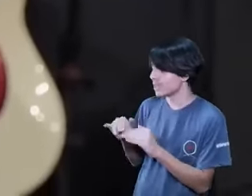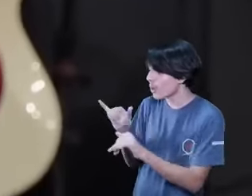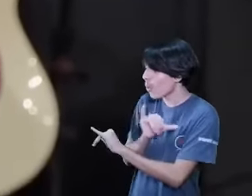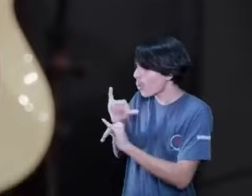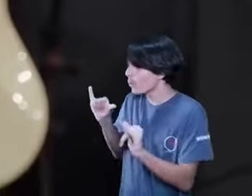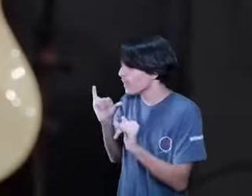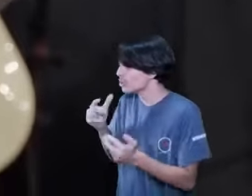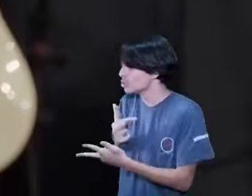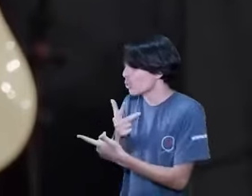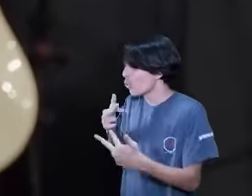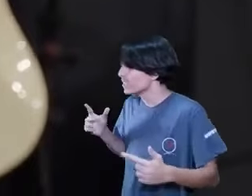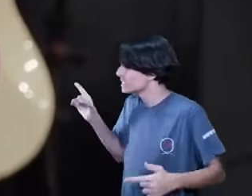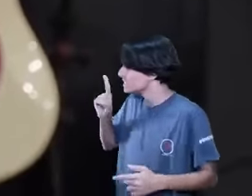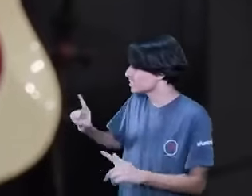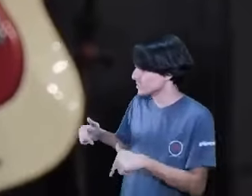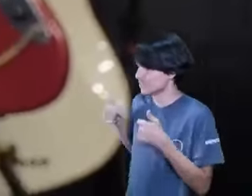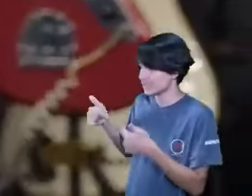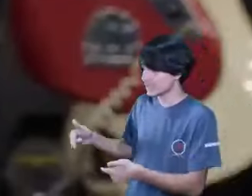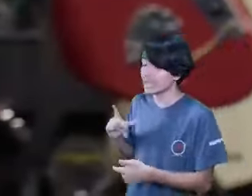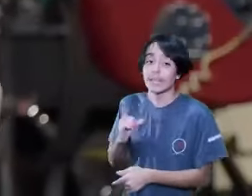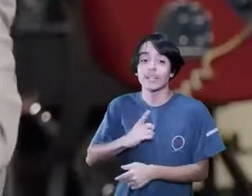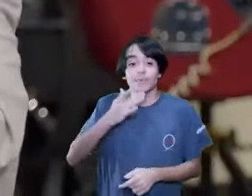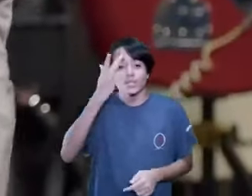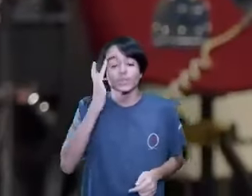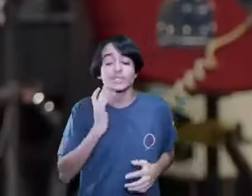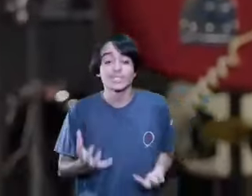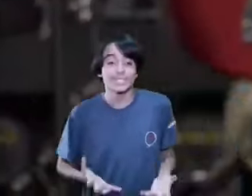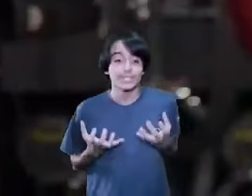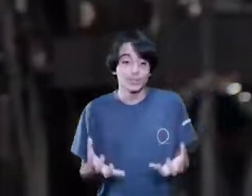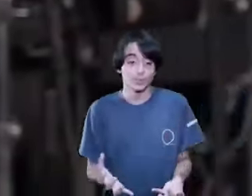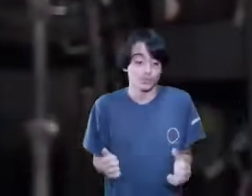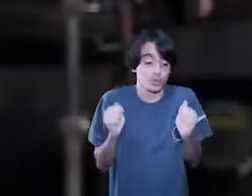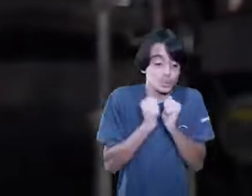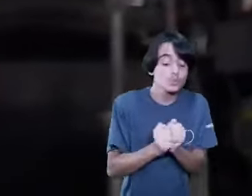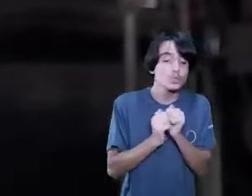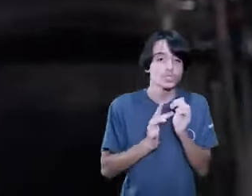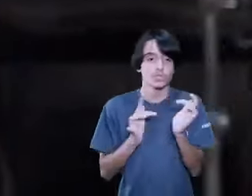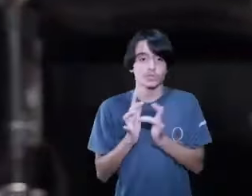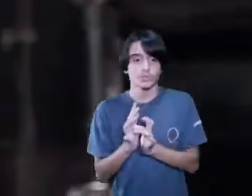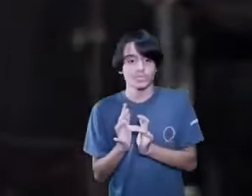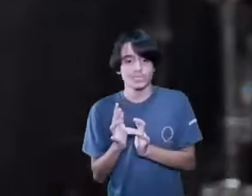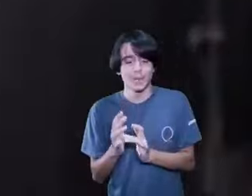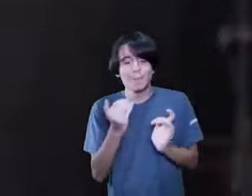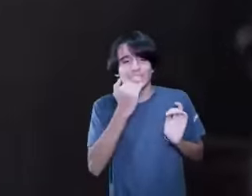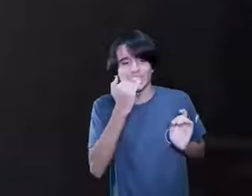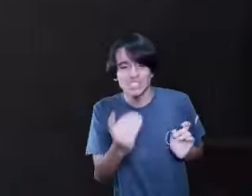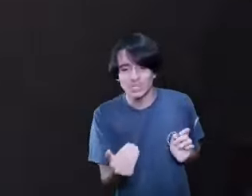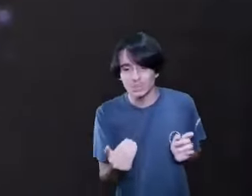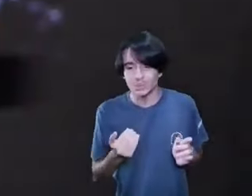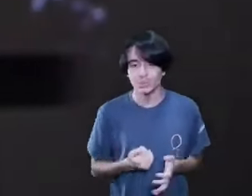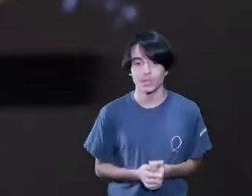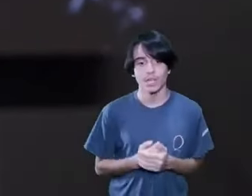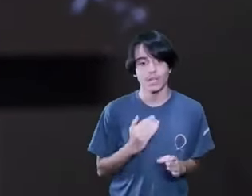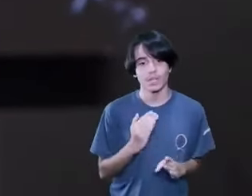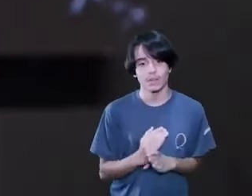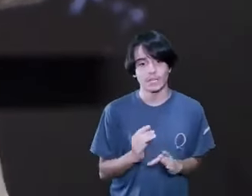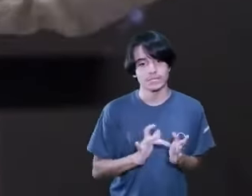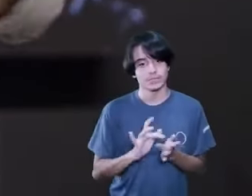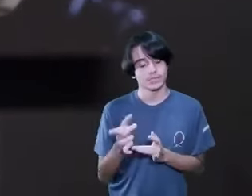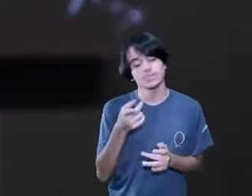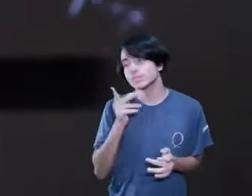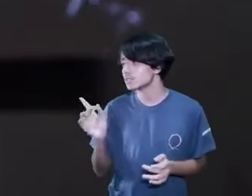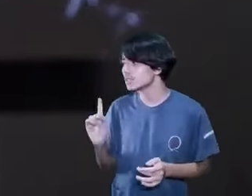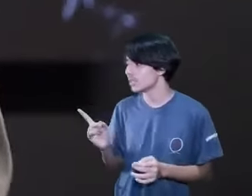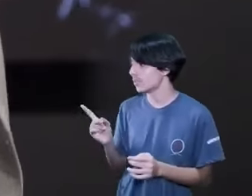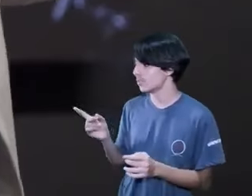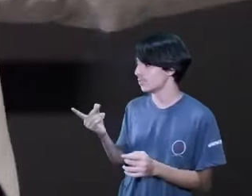grandes coisas Deus te fez. Tem gente querendo ingressar, tem gente querendo entrar, tem gente pedindo para ir. E Jesus está dizendo: não, a tua obra é na casa, a tua